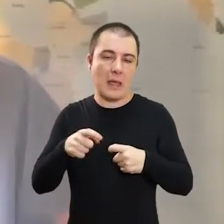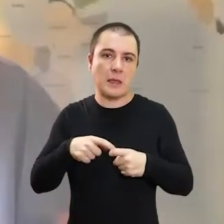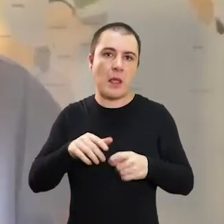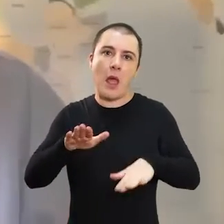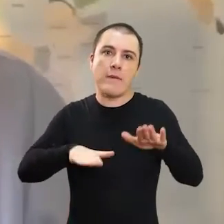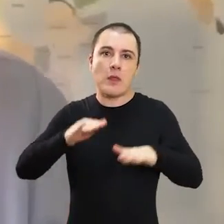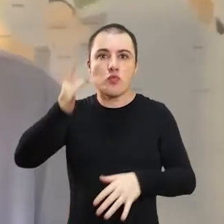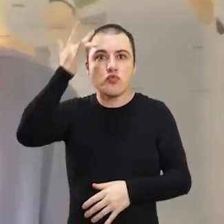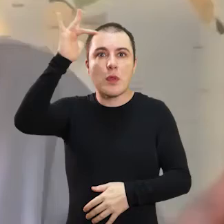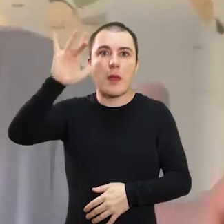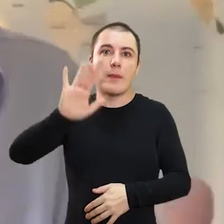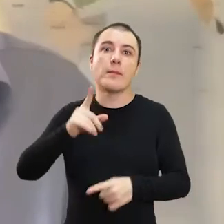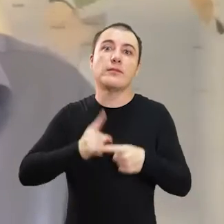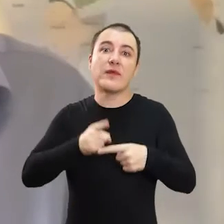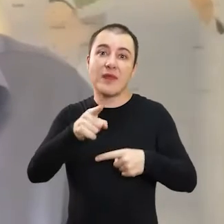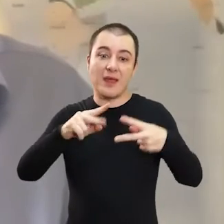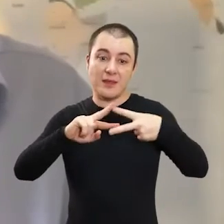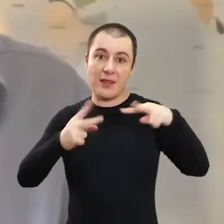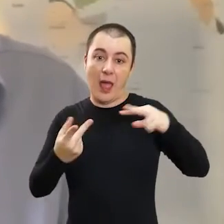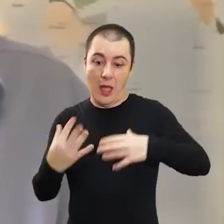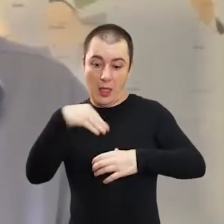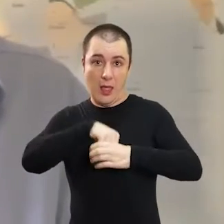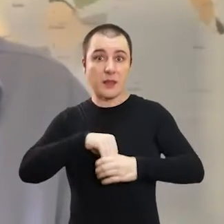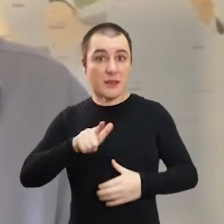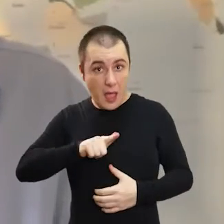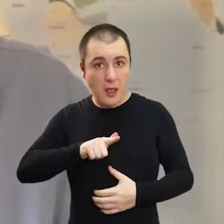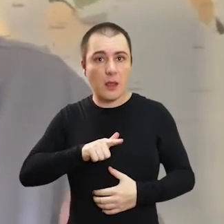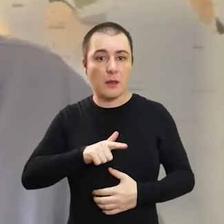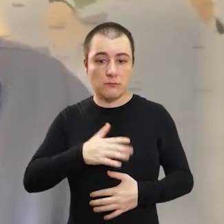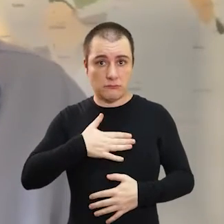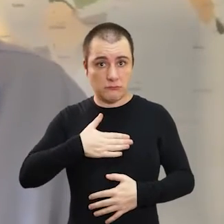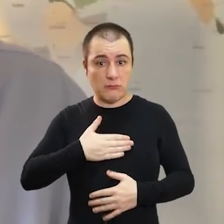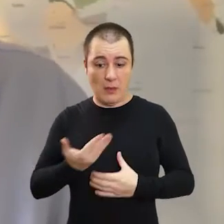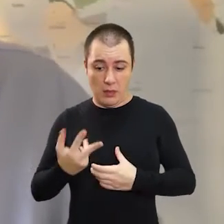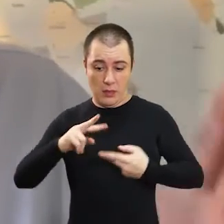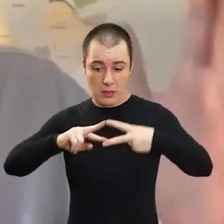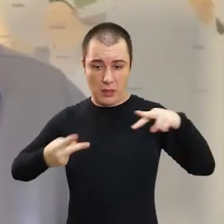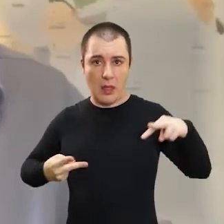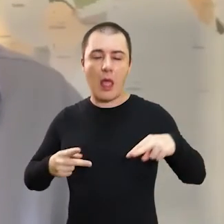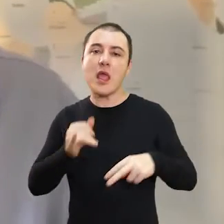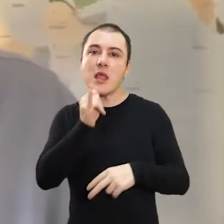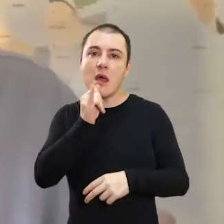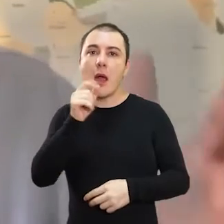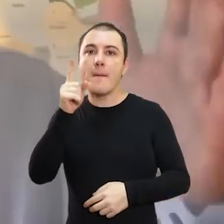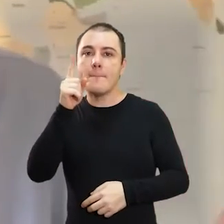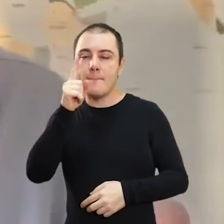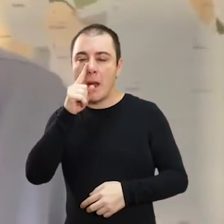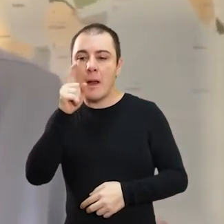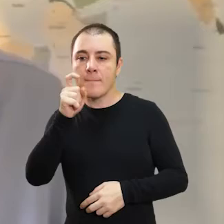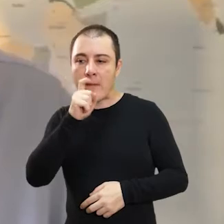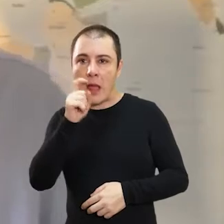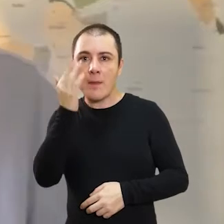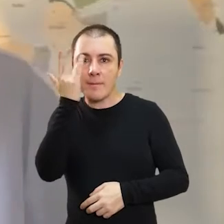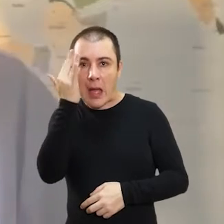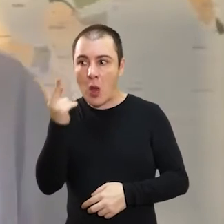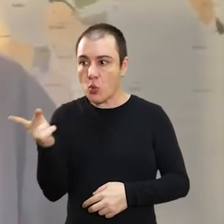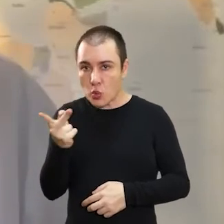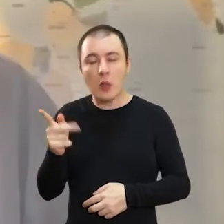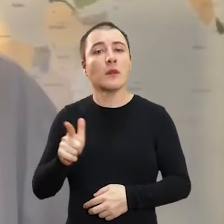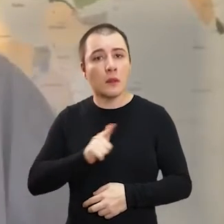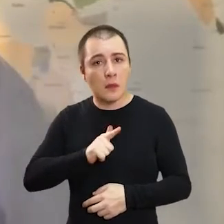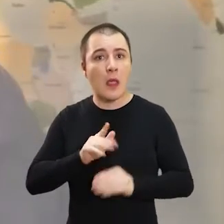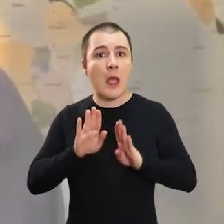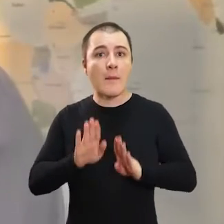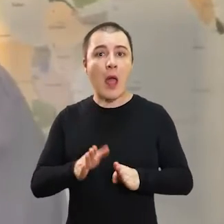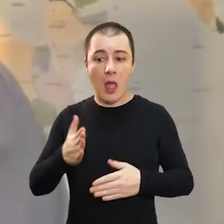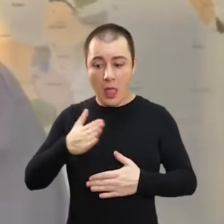não sabem, às vezes você carrega esse gene, entendeu? Você tem esse gene, às vezes teu pai tem glaucoma, tua mãe tem glaucoma, e você tem o gene,